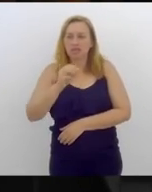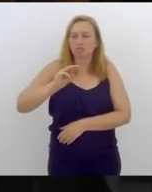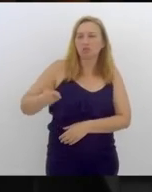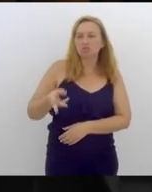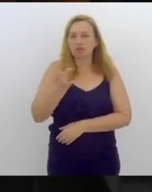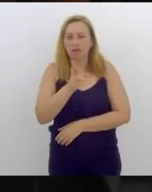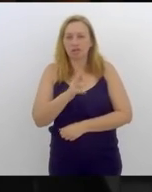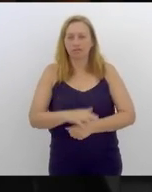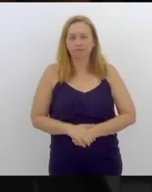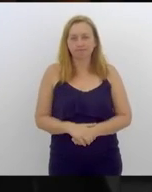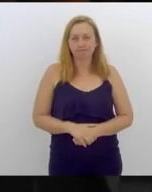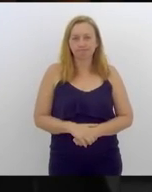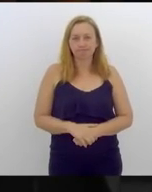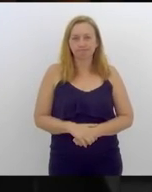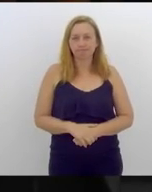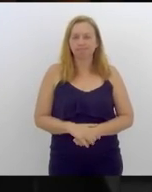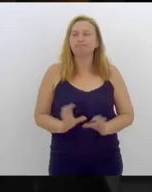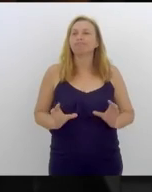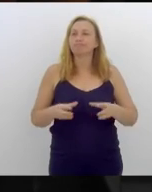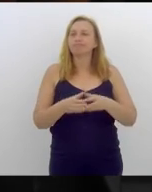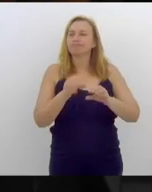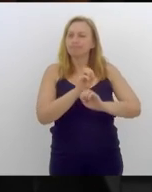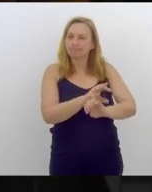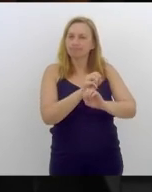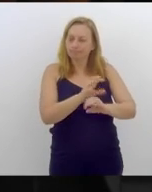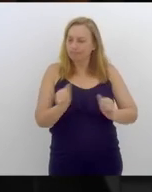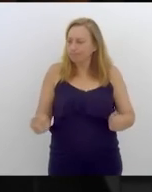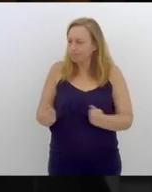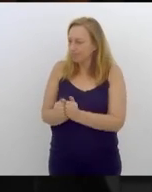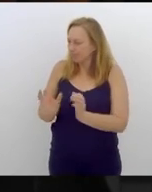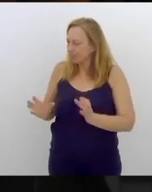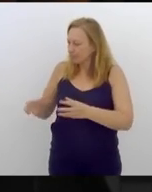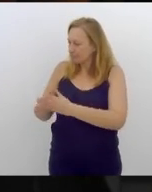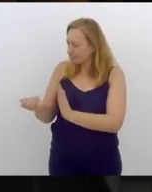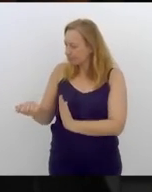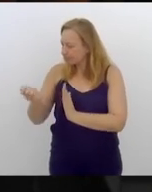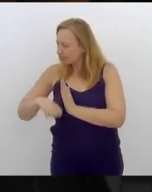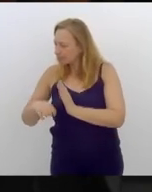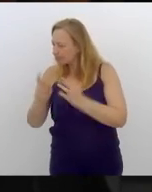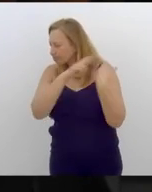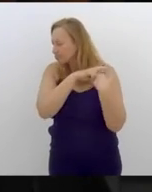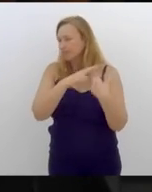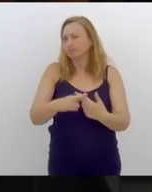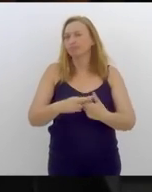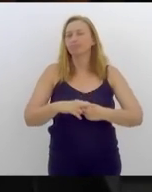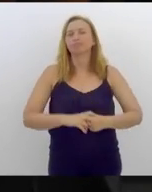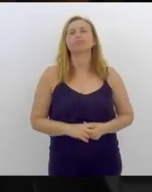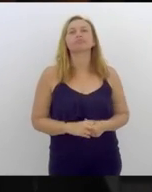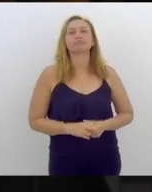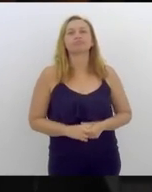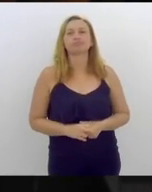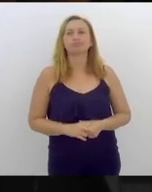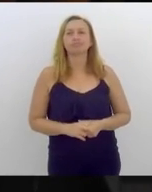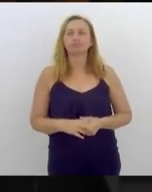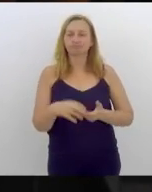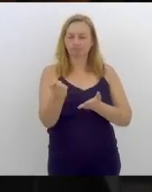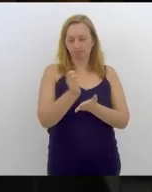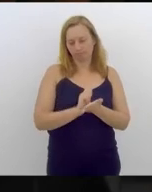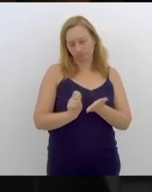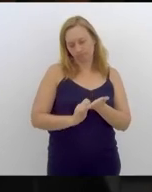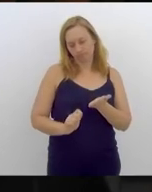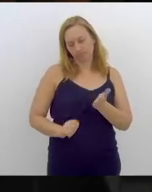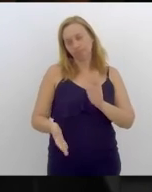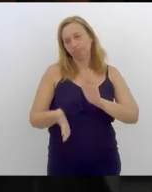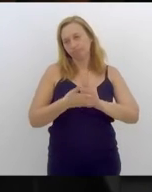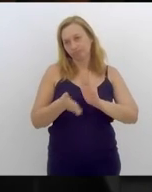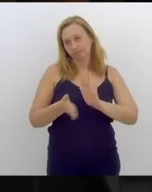reais a gente na comissão de educação em conjunto comissão de tributação Assumiu a responsabilidade fez um rascunho uma